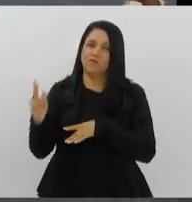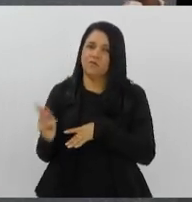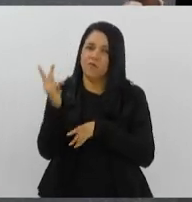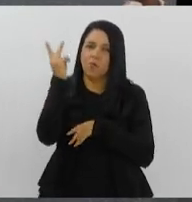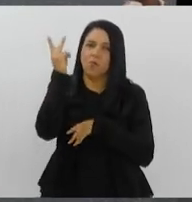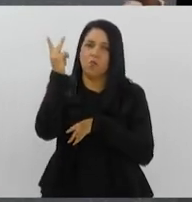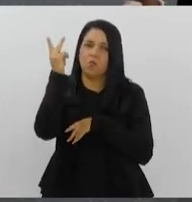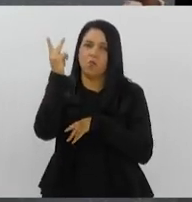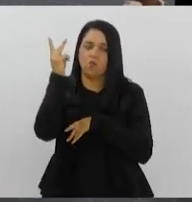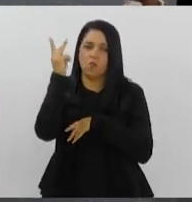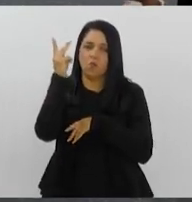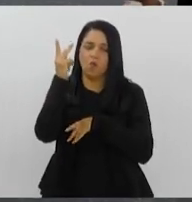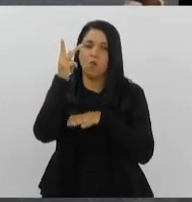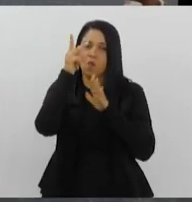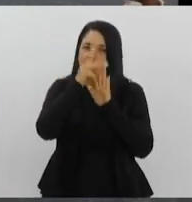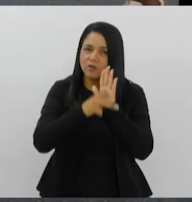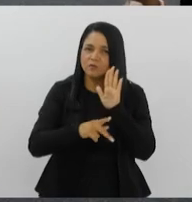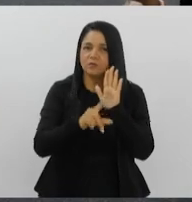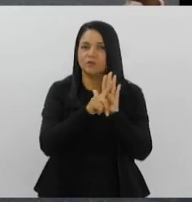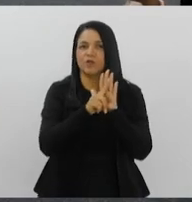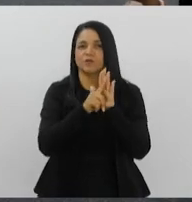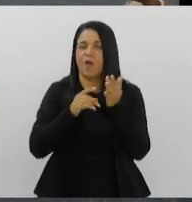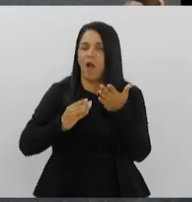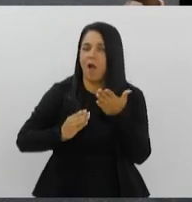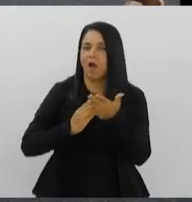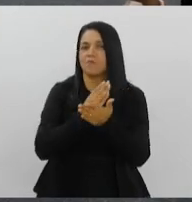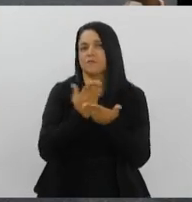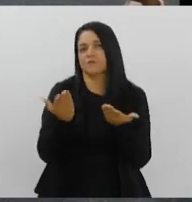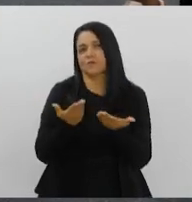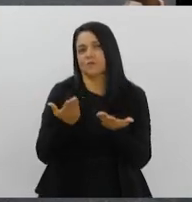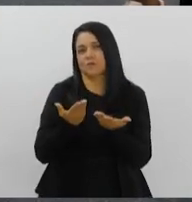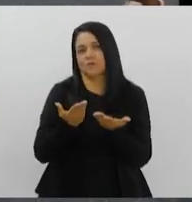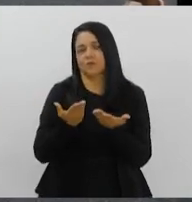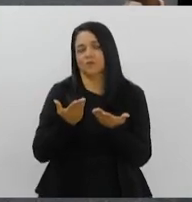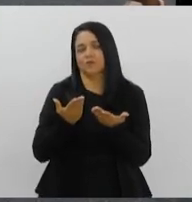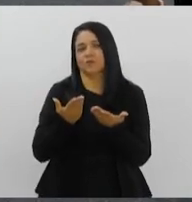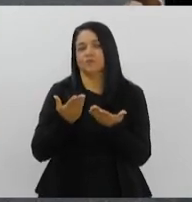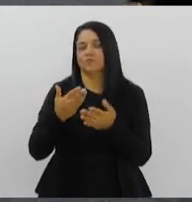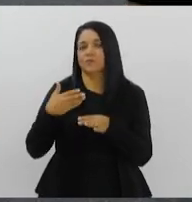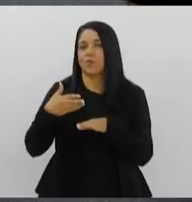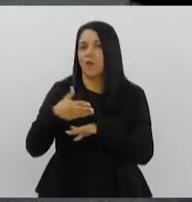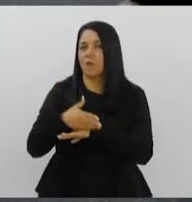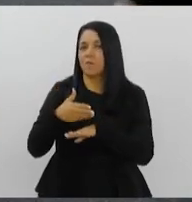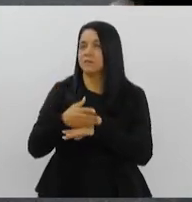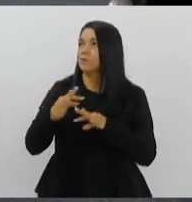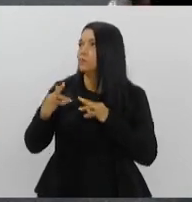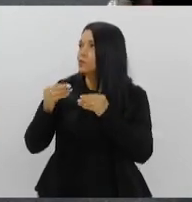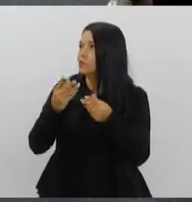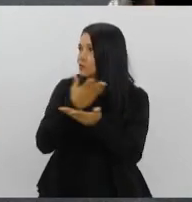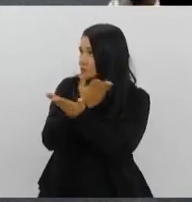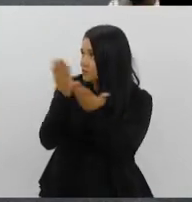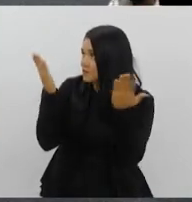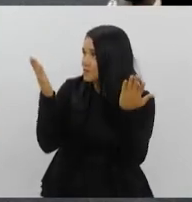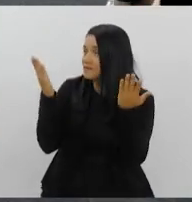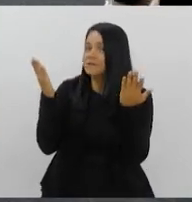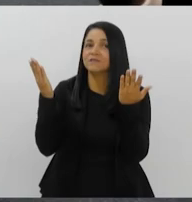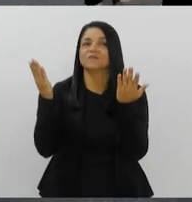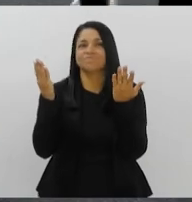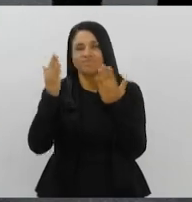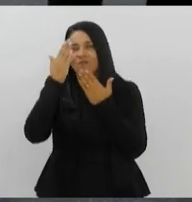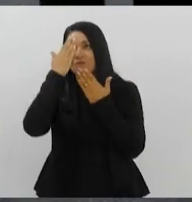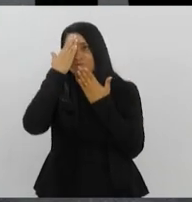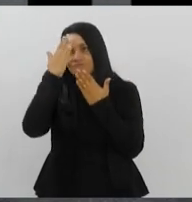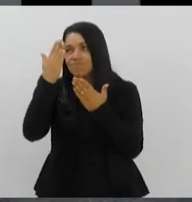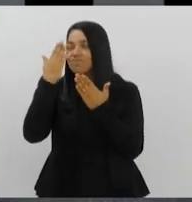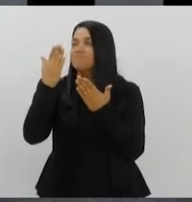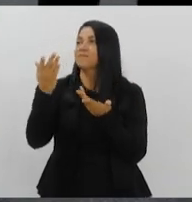valoriza esse projeto e essa aprovação hoje do projeto com a participação de todos vocês aqui. Então, muito